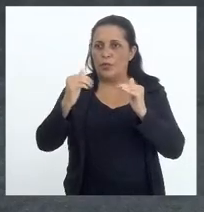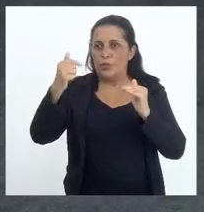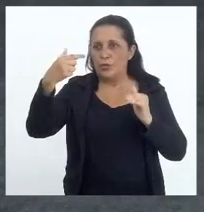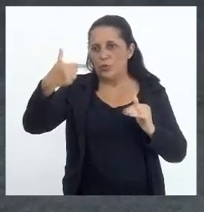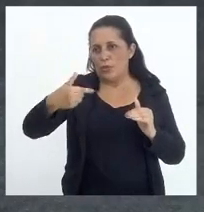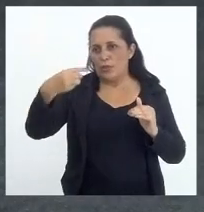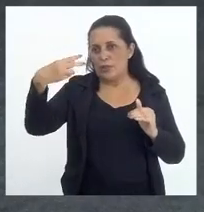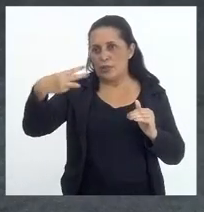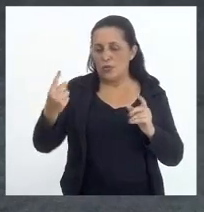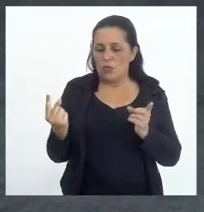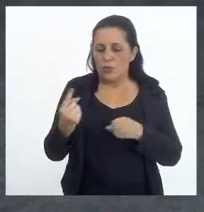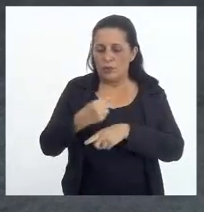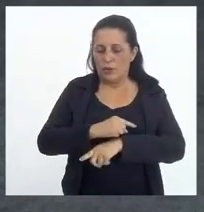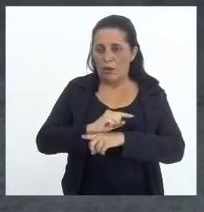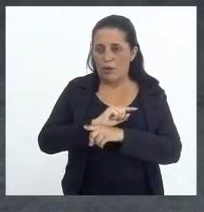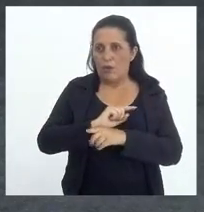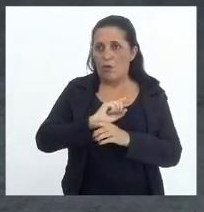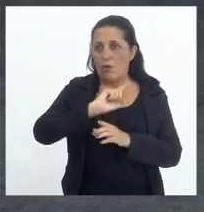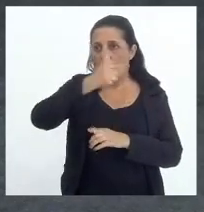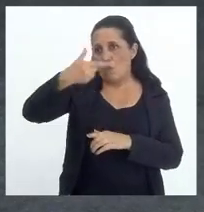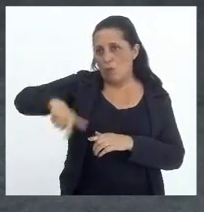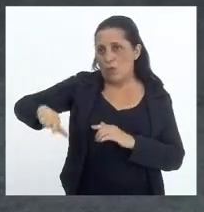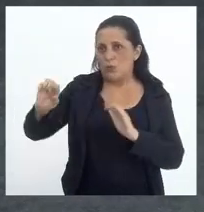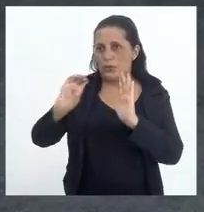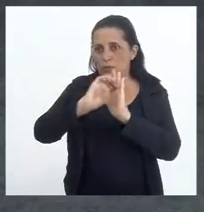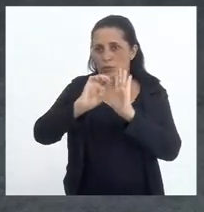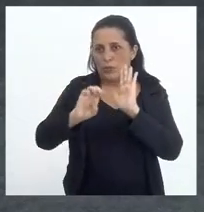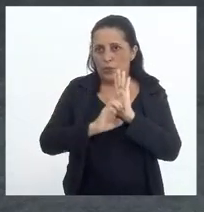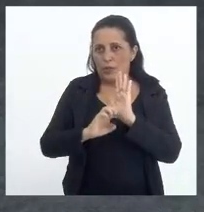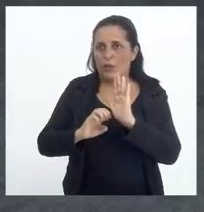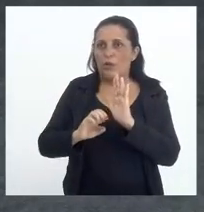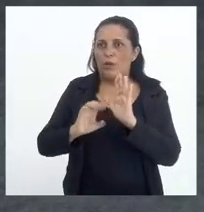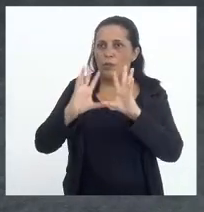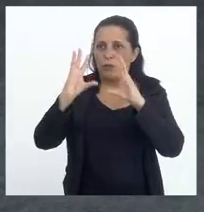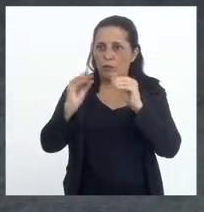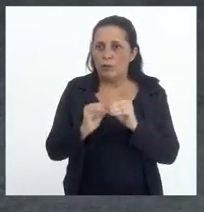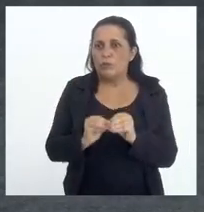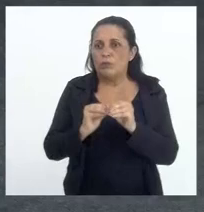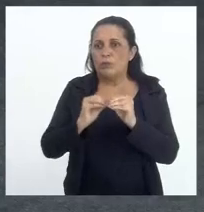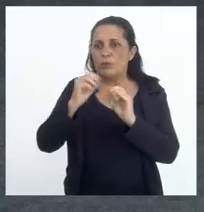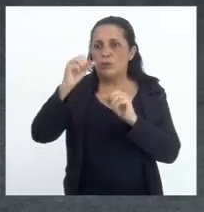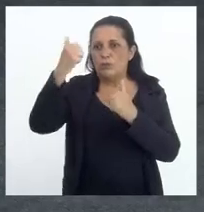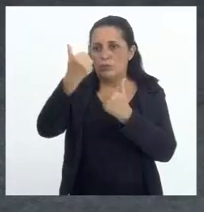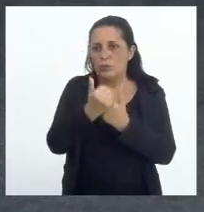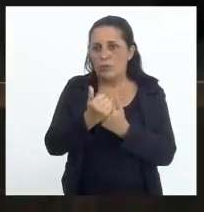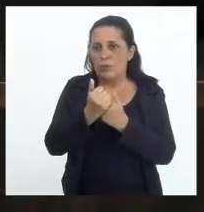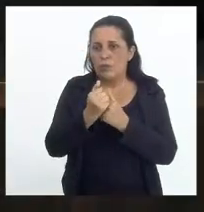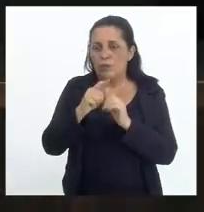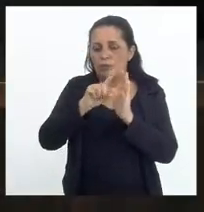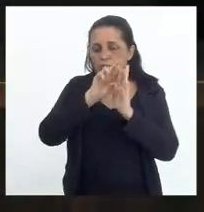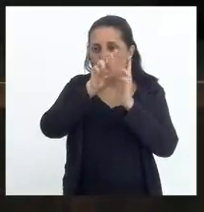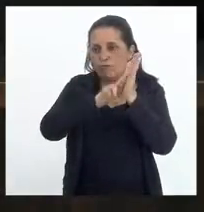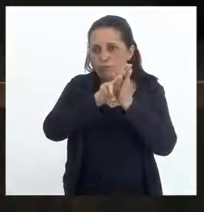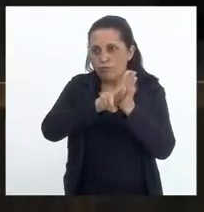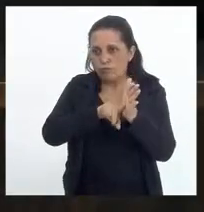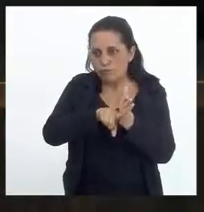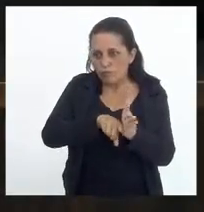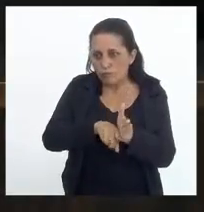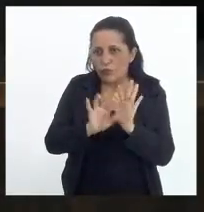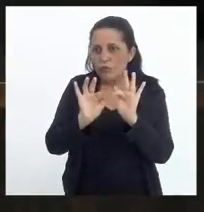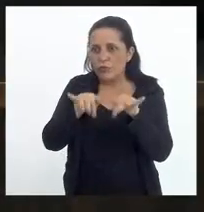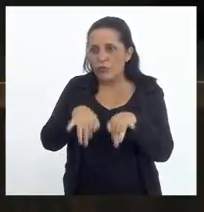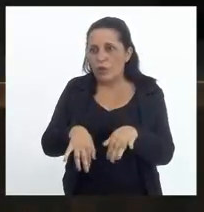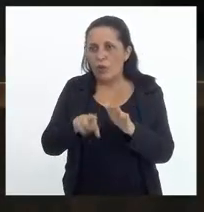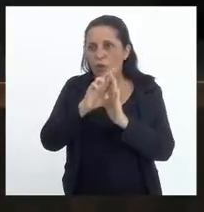3. Contrário às demais emendas. Concluindo por substitutivo e pedindo forma final de redação. Que a presidência defere. Pela Comissão de